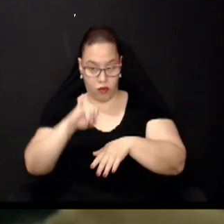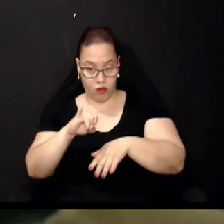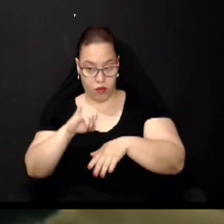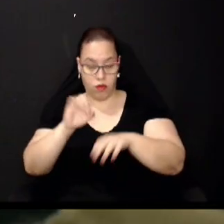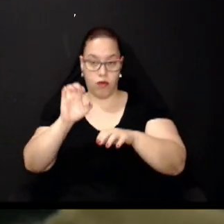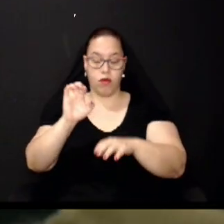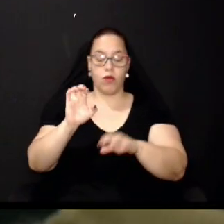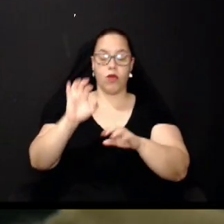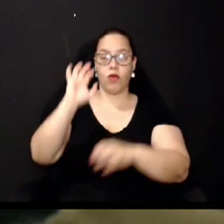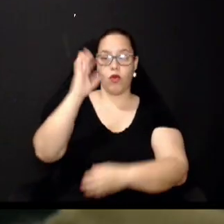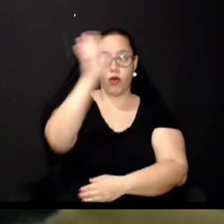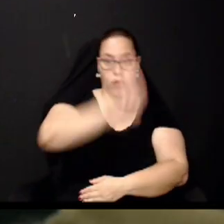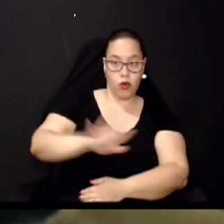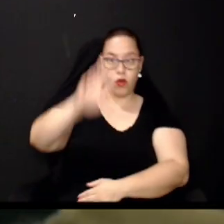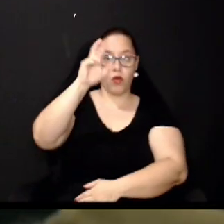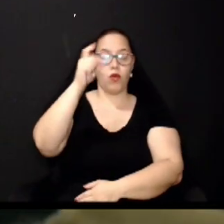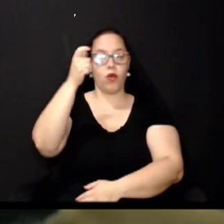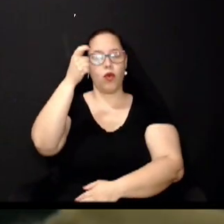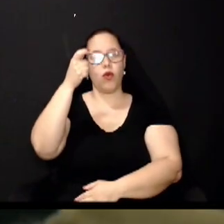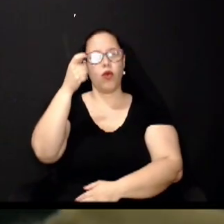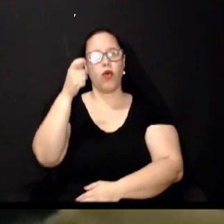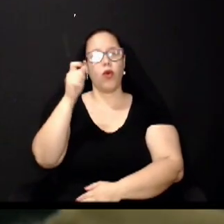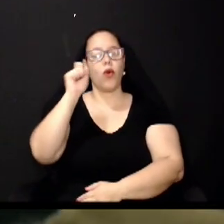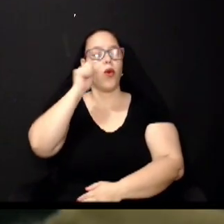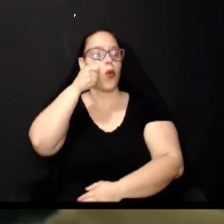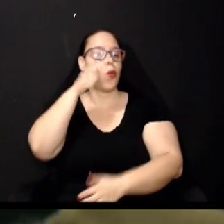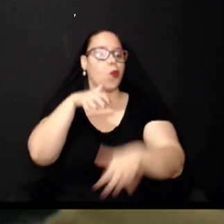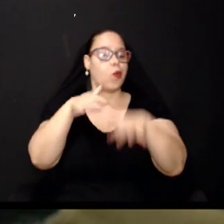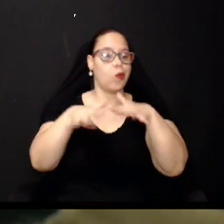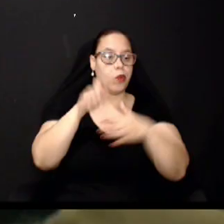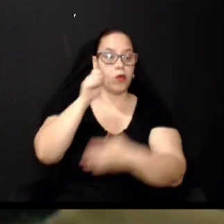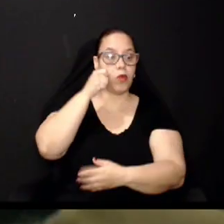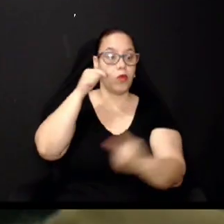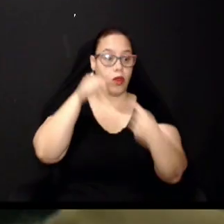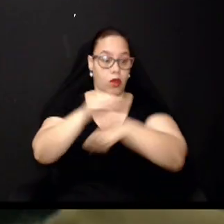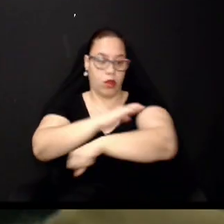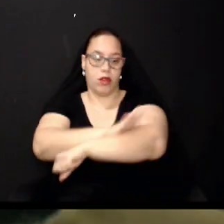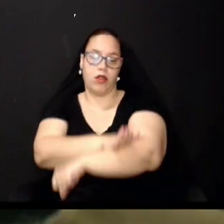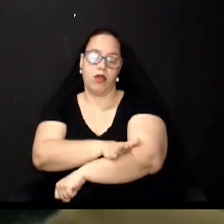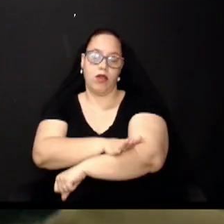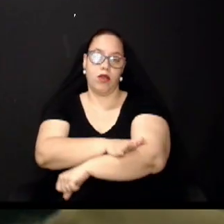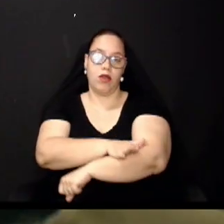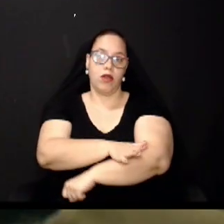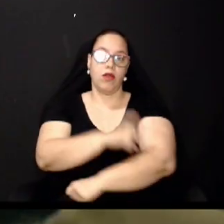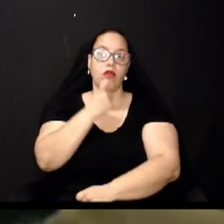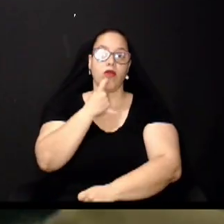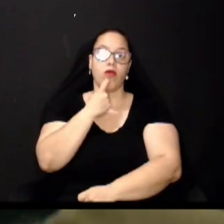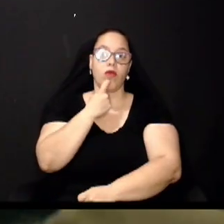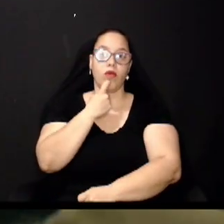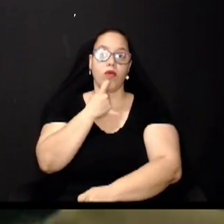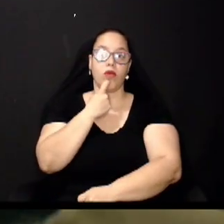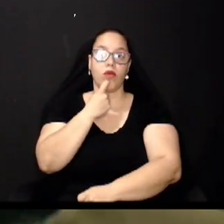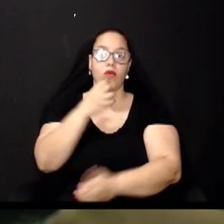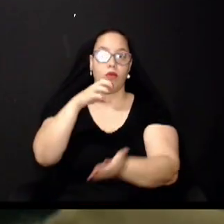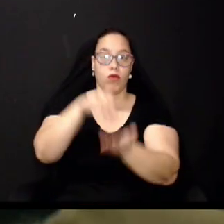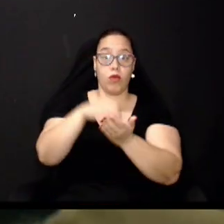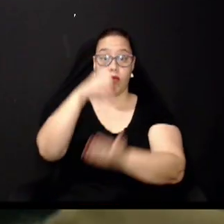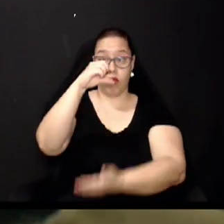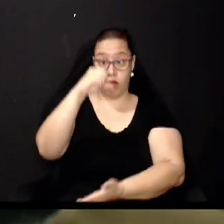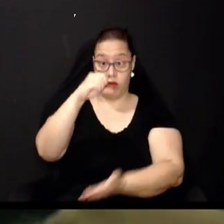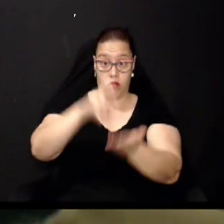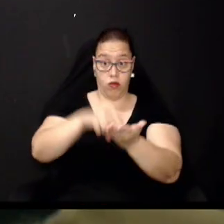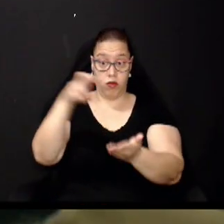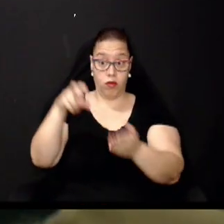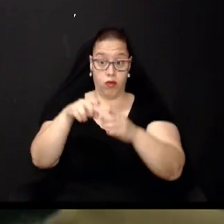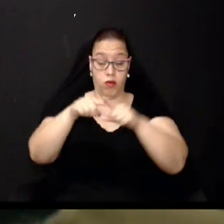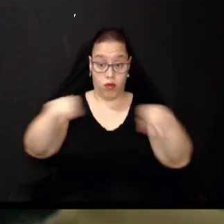Negra. Organizado pelo Movimento Negro Antirracista da cidade, o ato tem concentração às 9 da manhã na Estação Cultura.